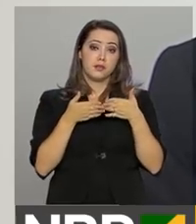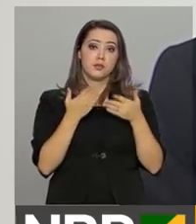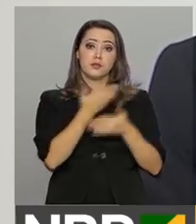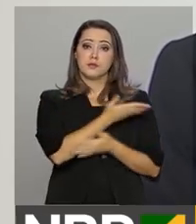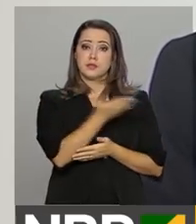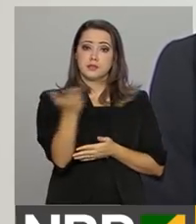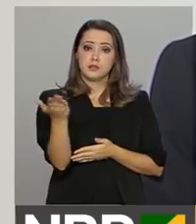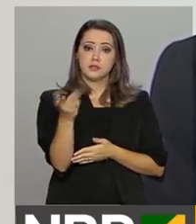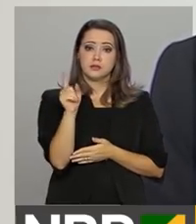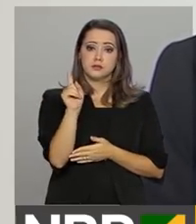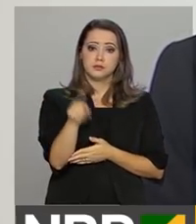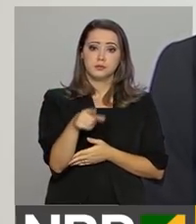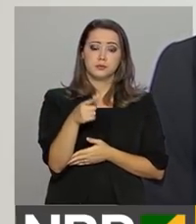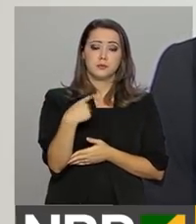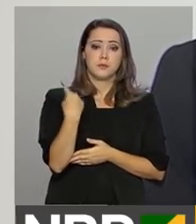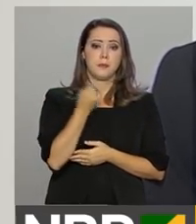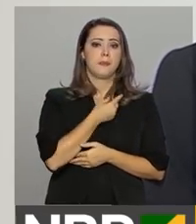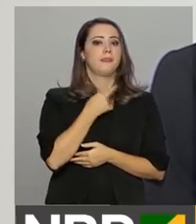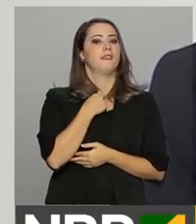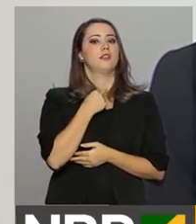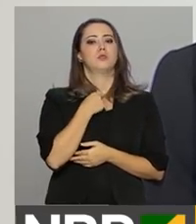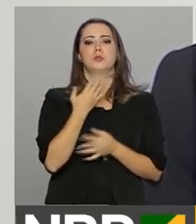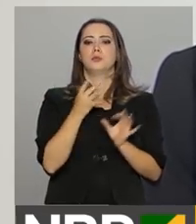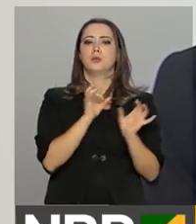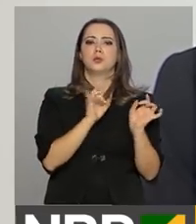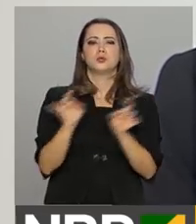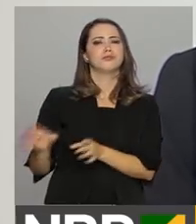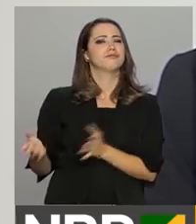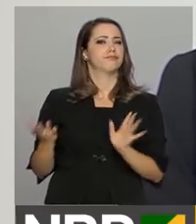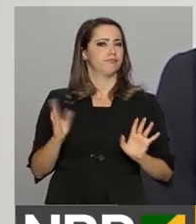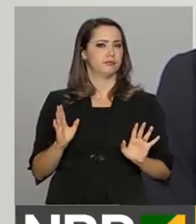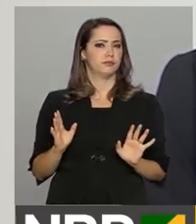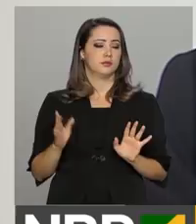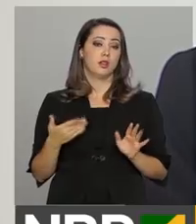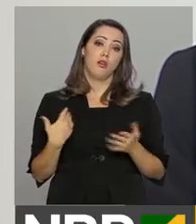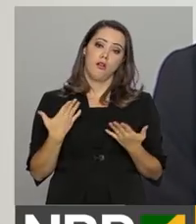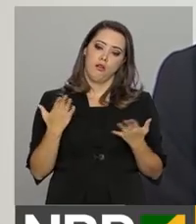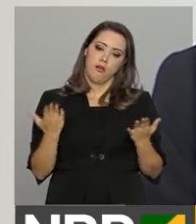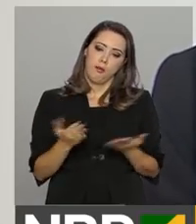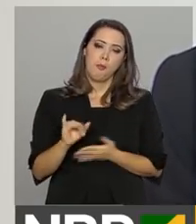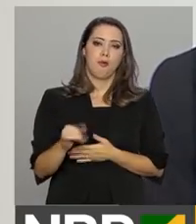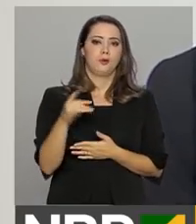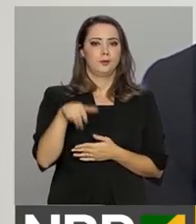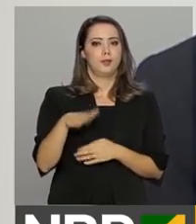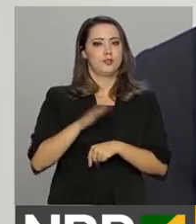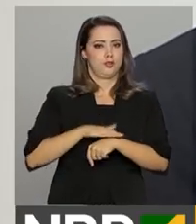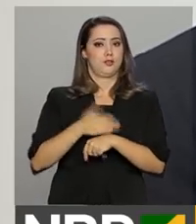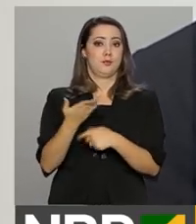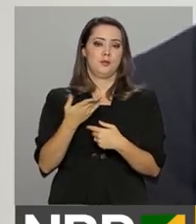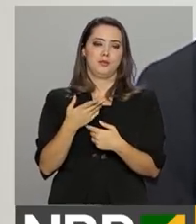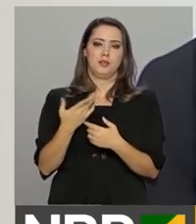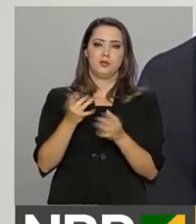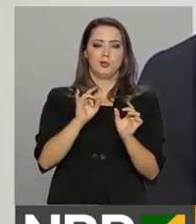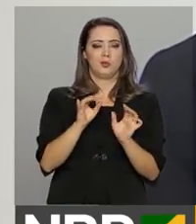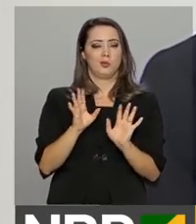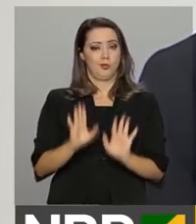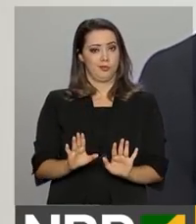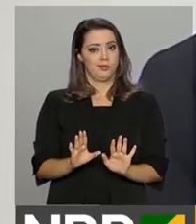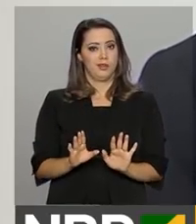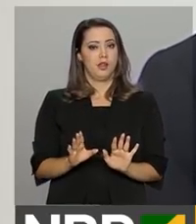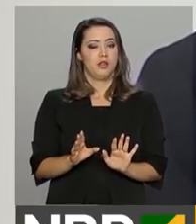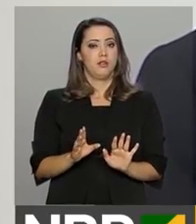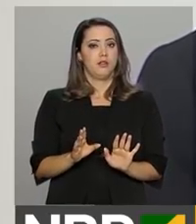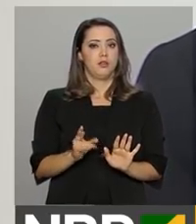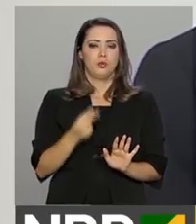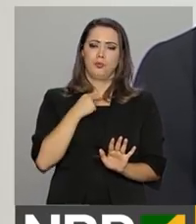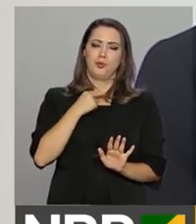a vocês nós não podemos deixar eu estou aproveitando este momento roberto rocha pra não deixar não